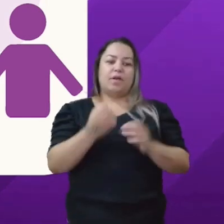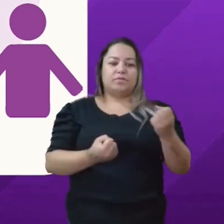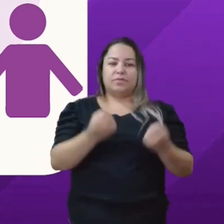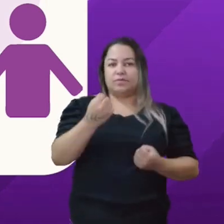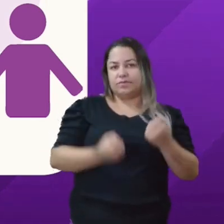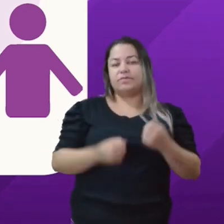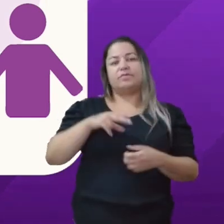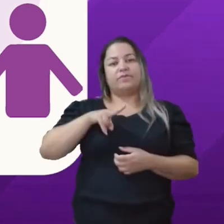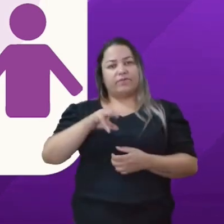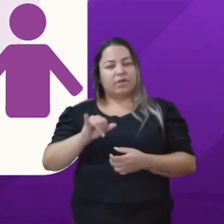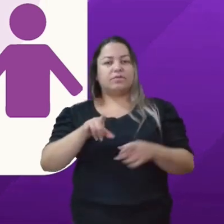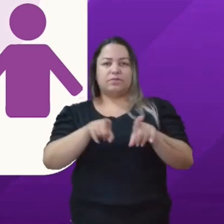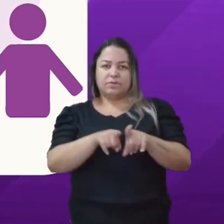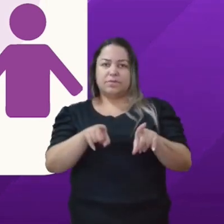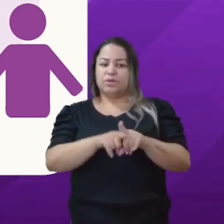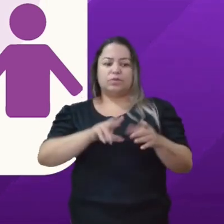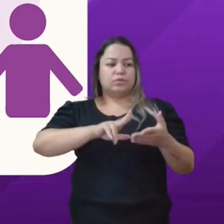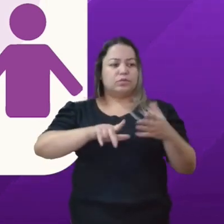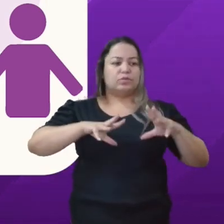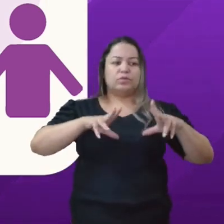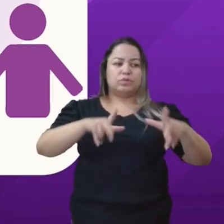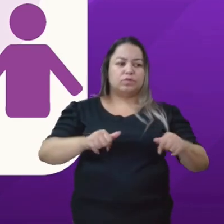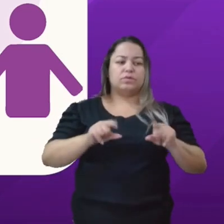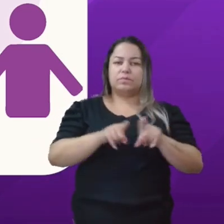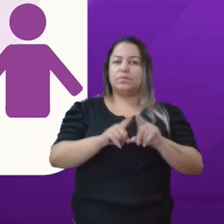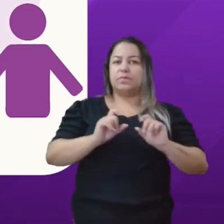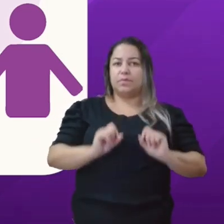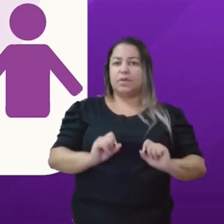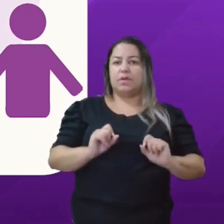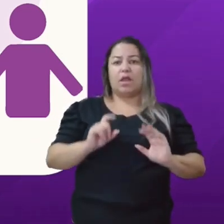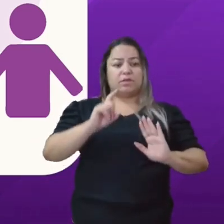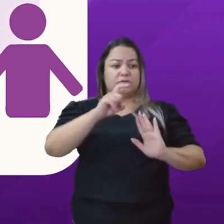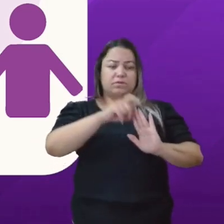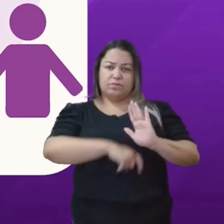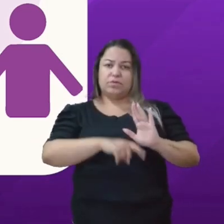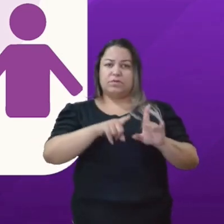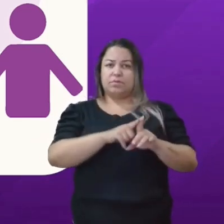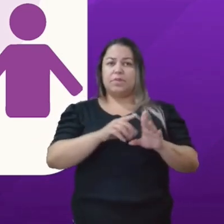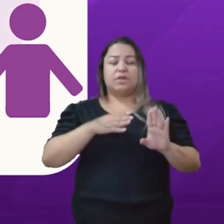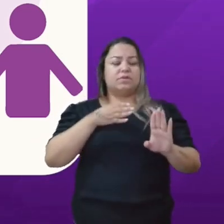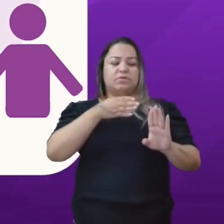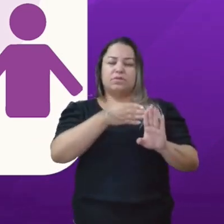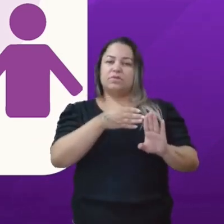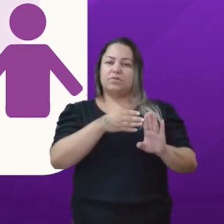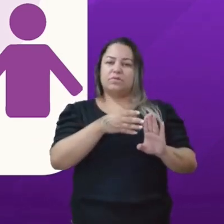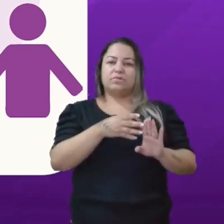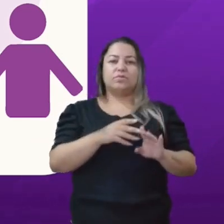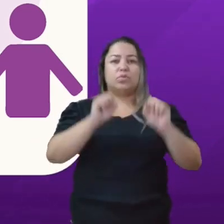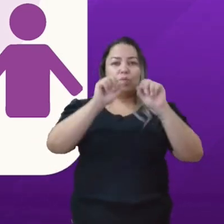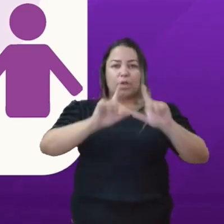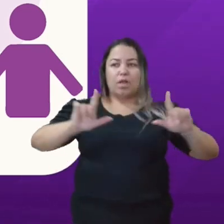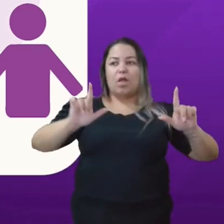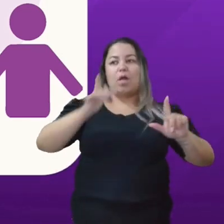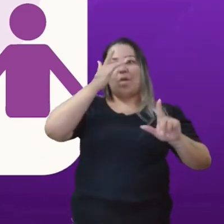que também vai levar em conta isso. Todos esses tributos que são ligados à tributação direta, eu até coloquei ali no slide uma